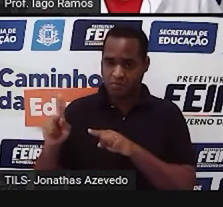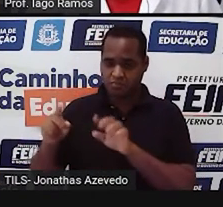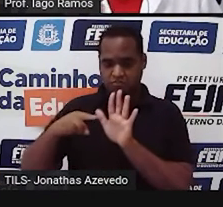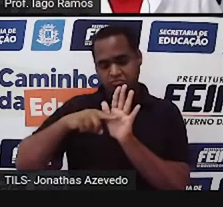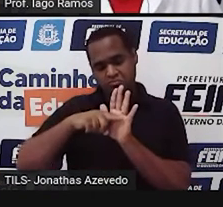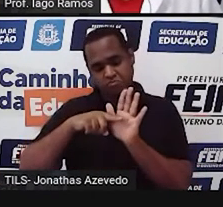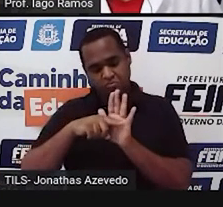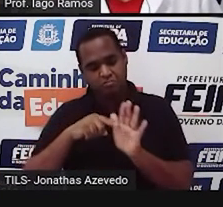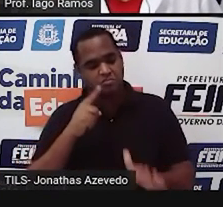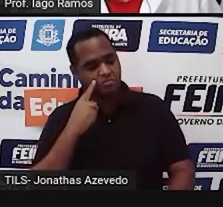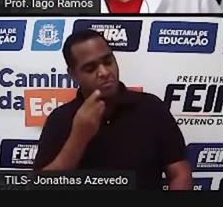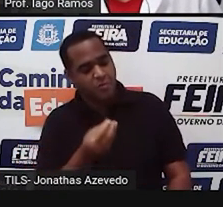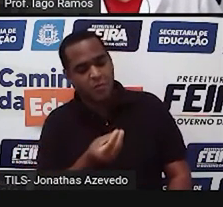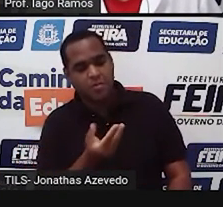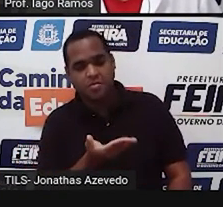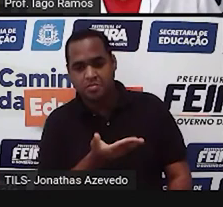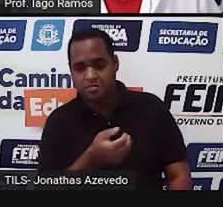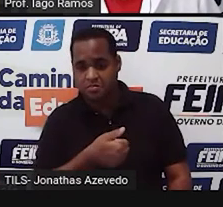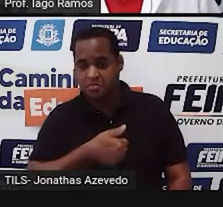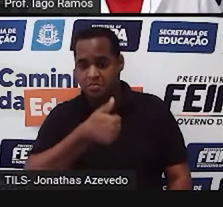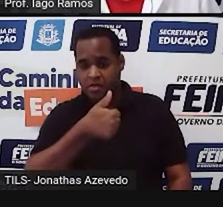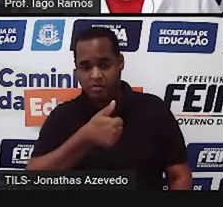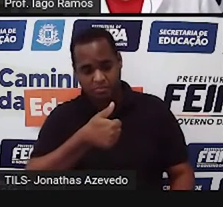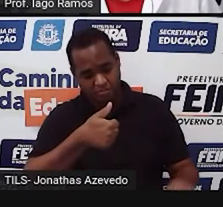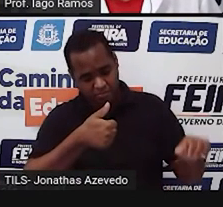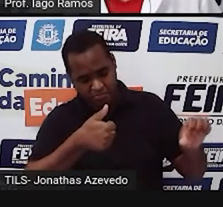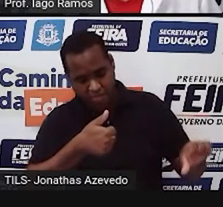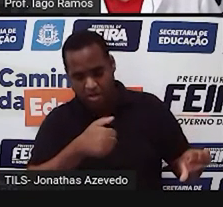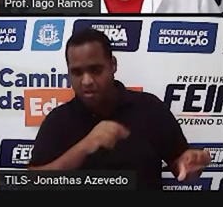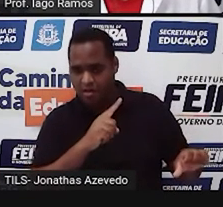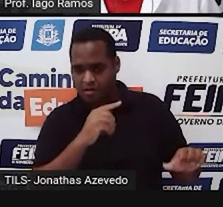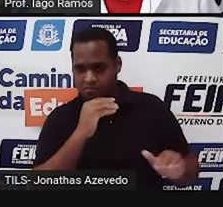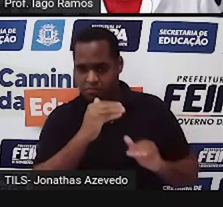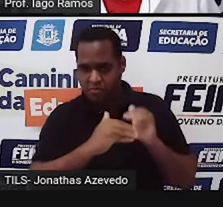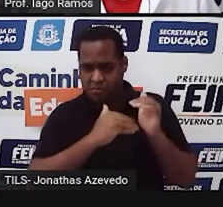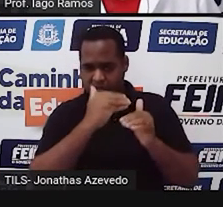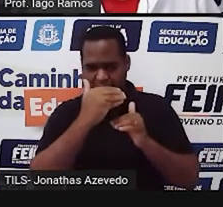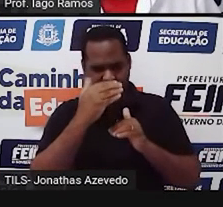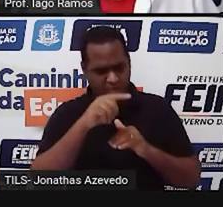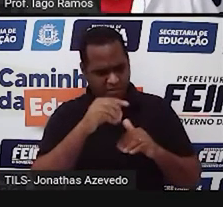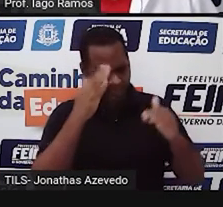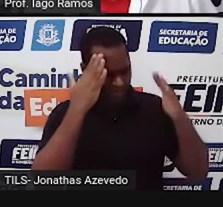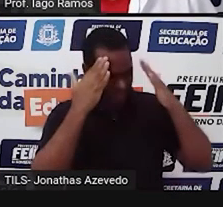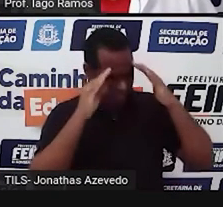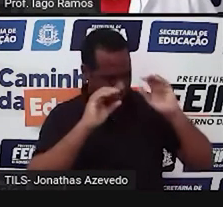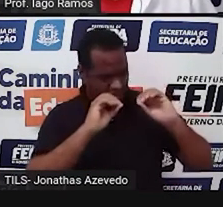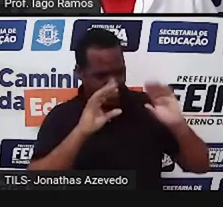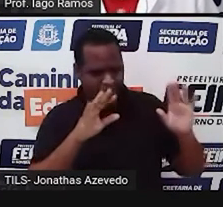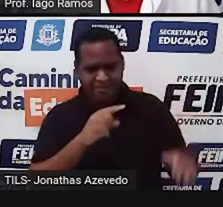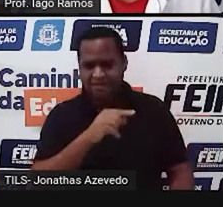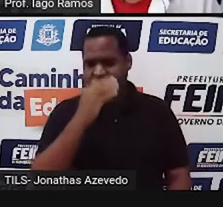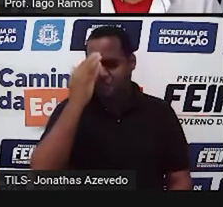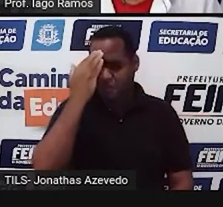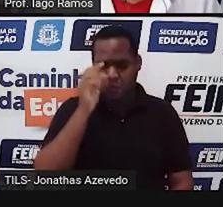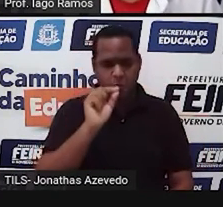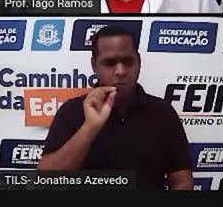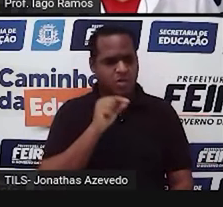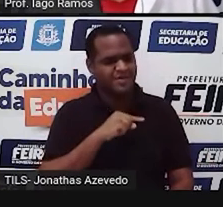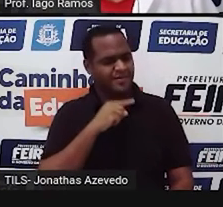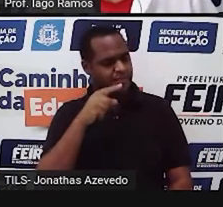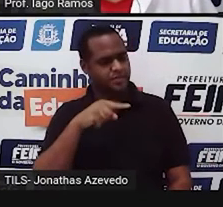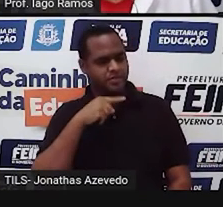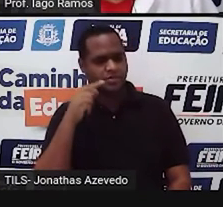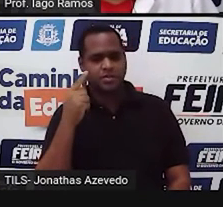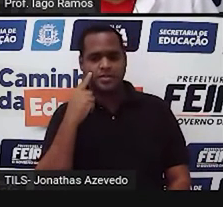professora avalia O estudante né para saber o quanto que o estudante está entendendo quanto ele não tá entendendo aonde tem mais